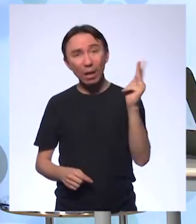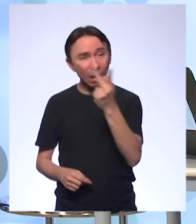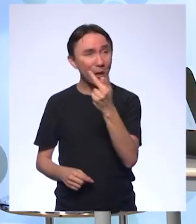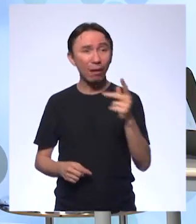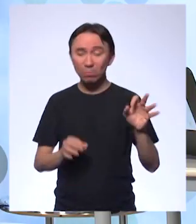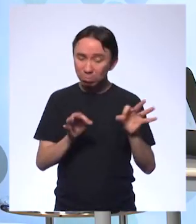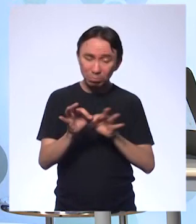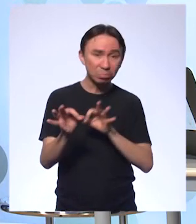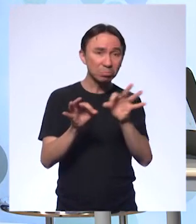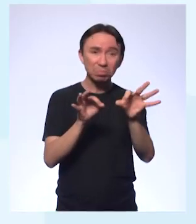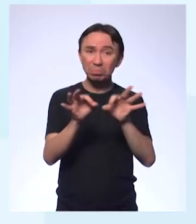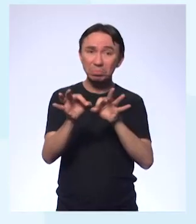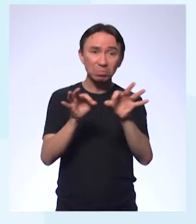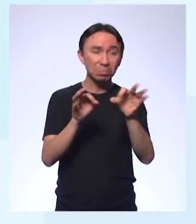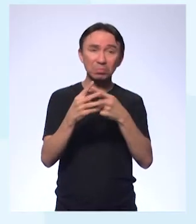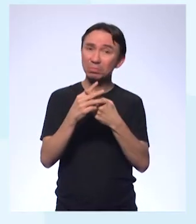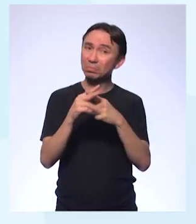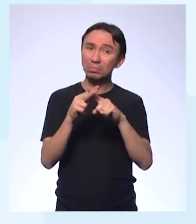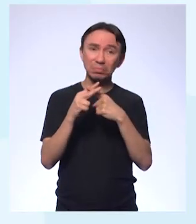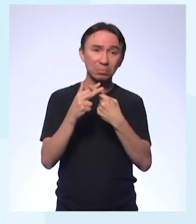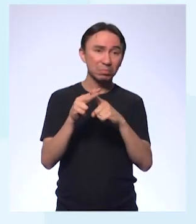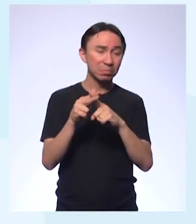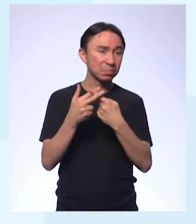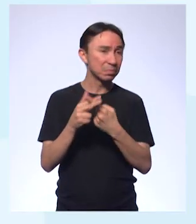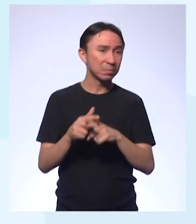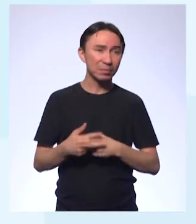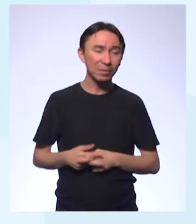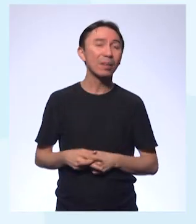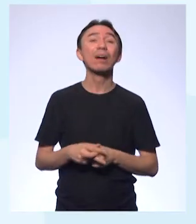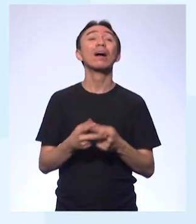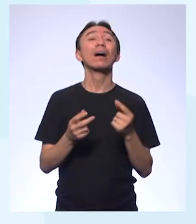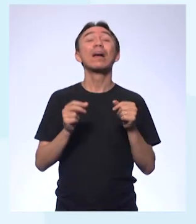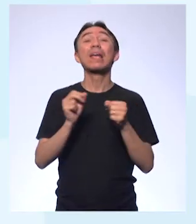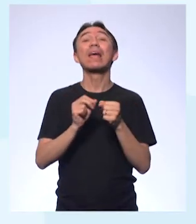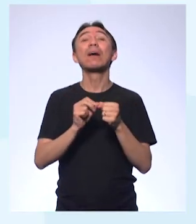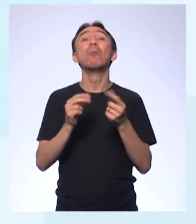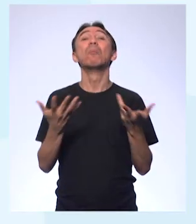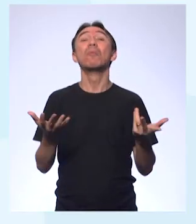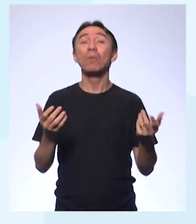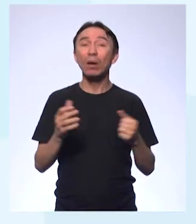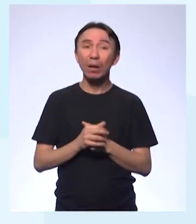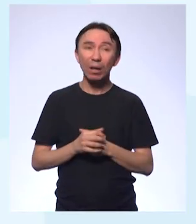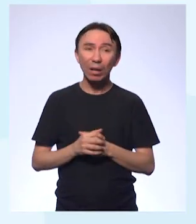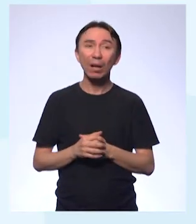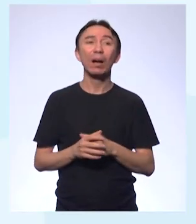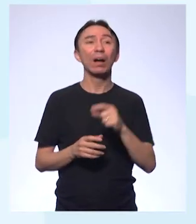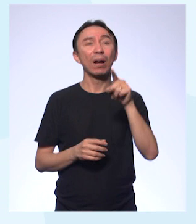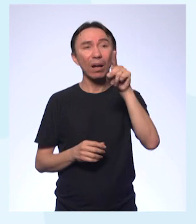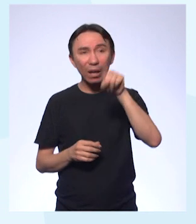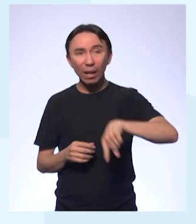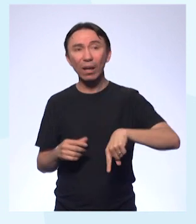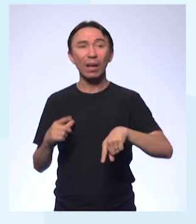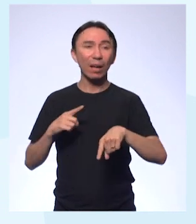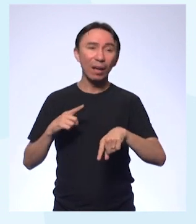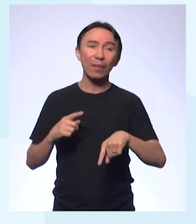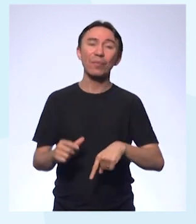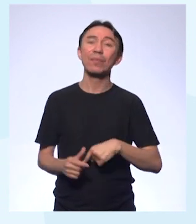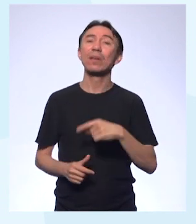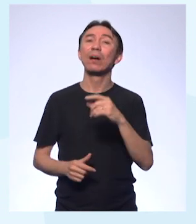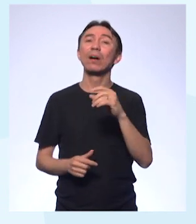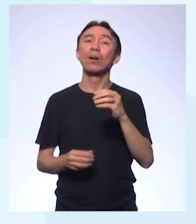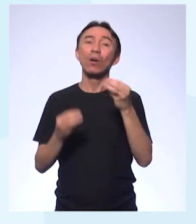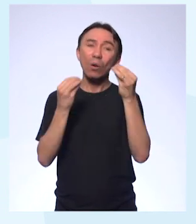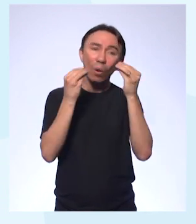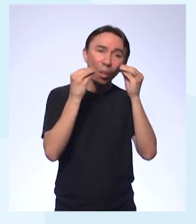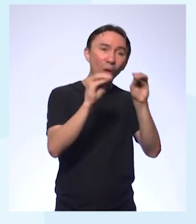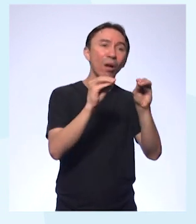a correção do pH. Quem vai fazer essa correção do pH, no caso aqui? Vai ser a adição do óxido de